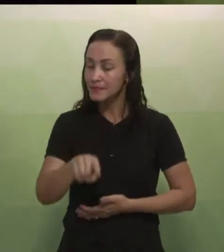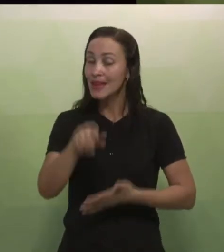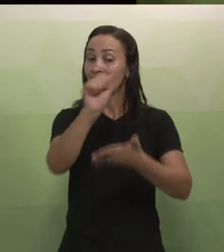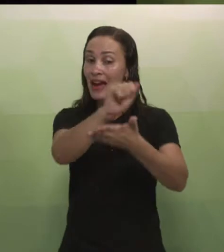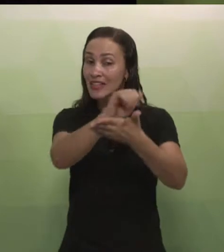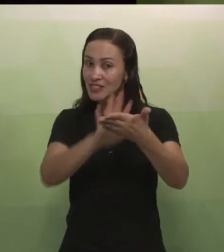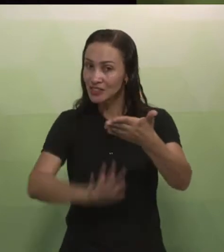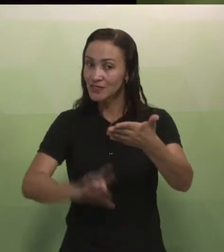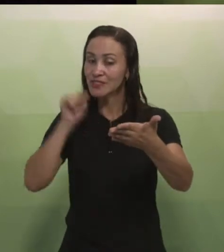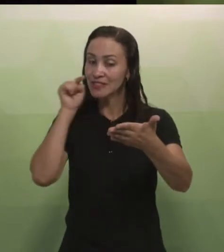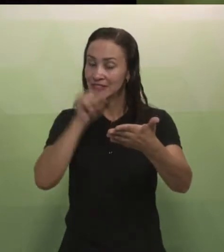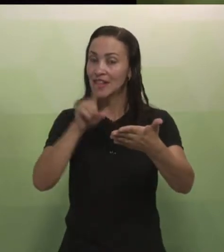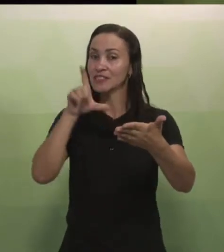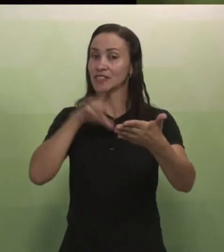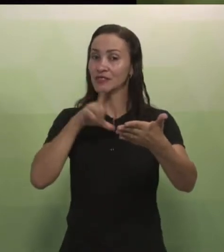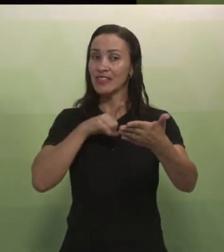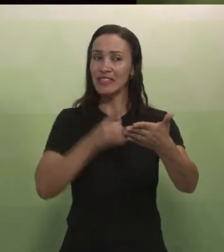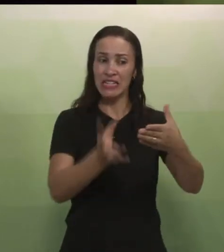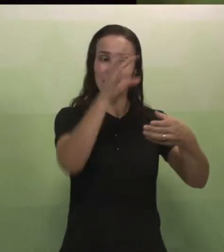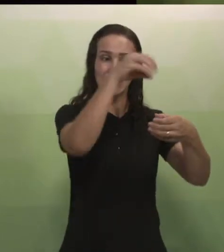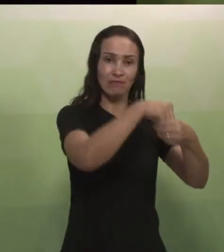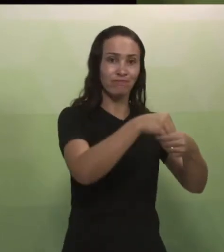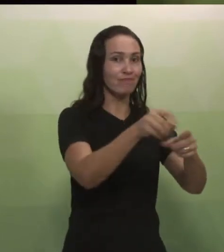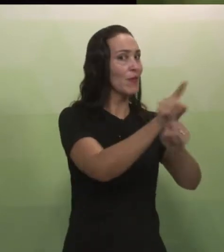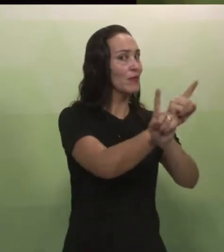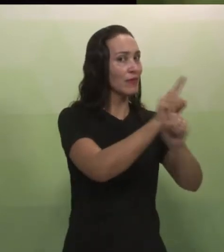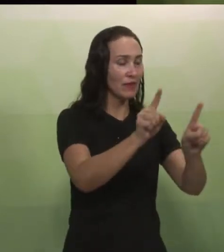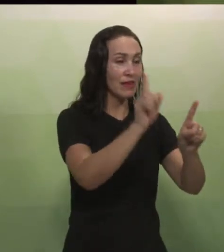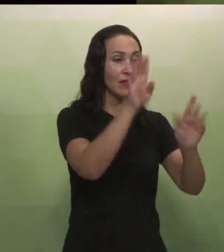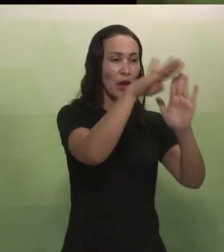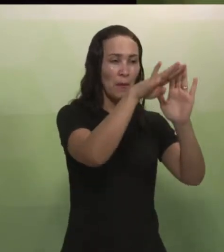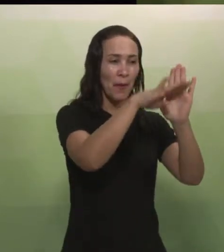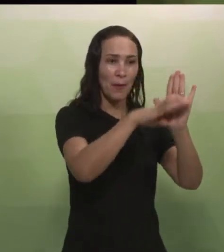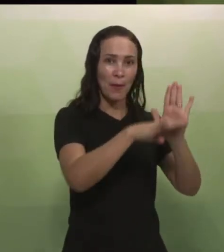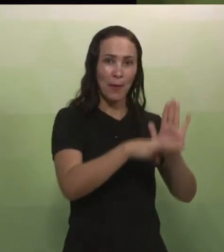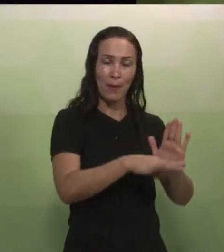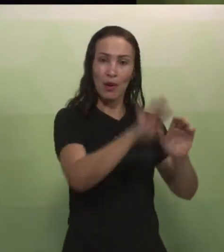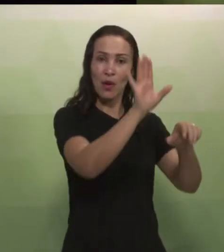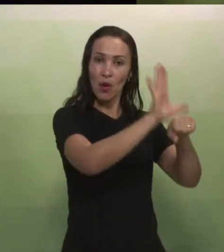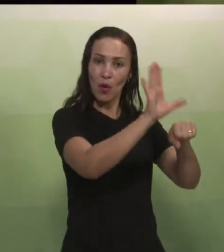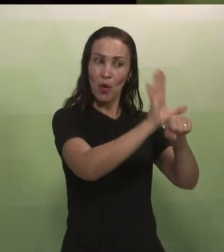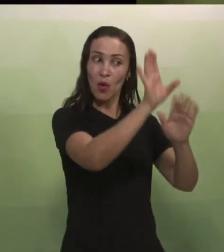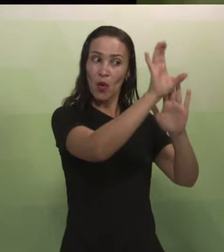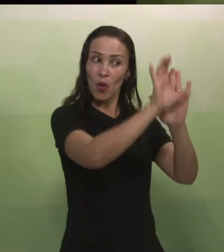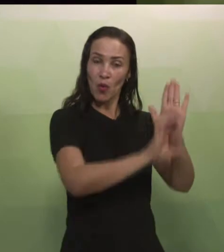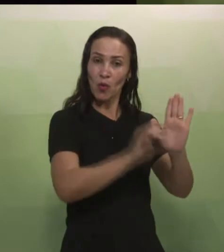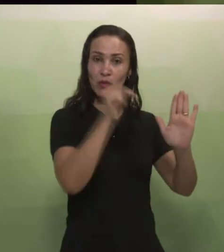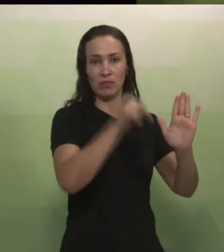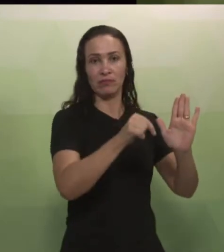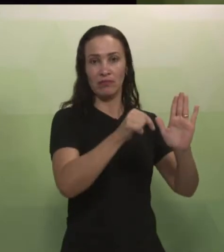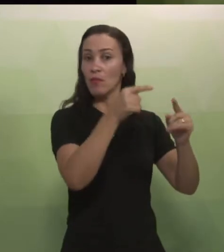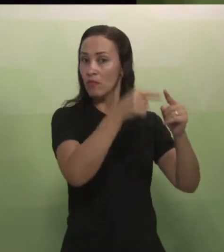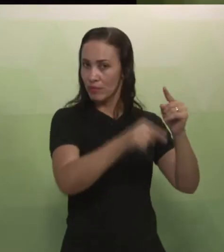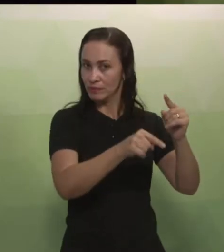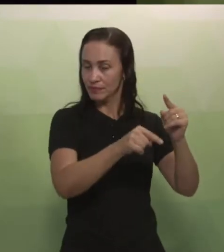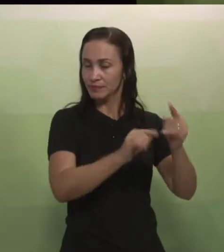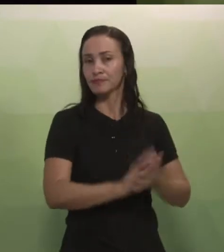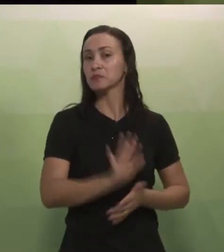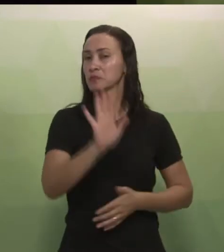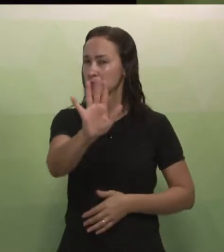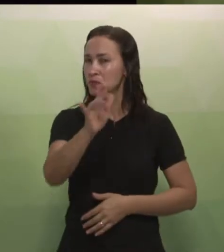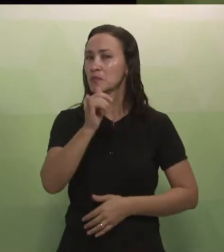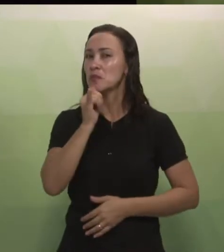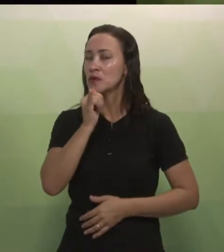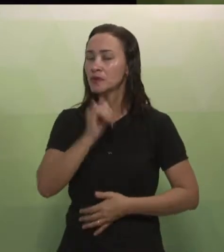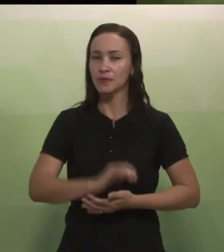não integram a programação dentro do componente curricular do curso.